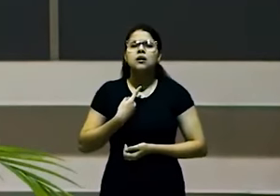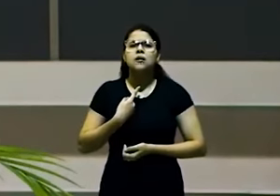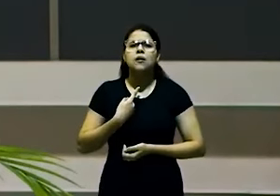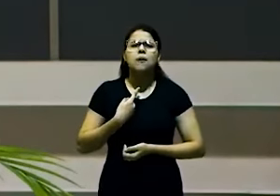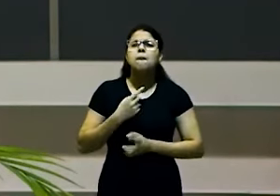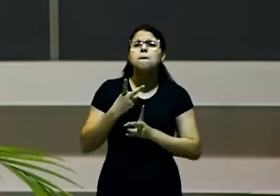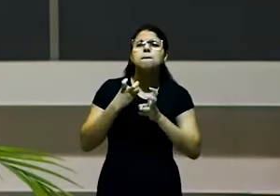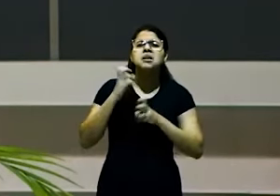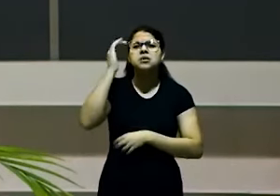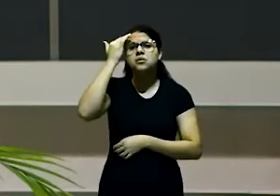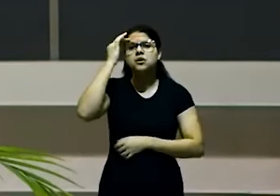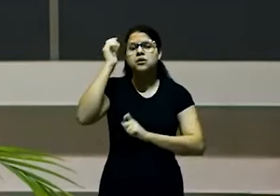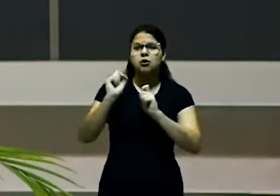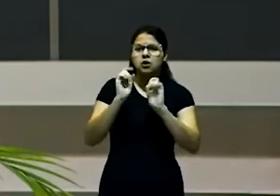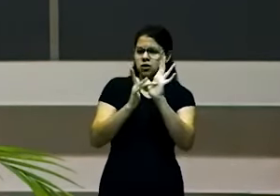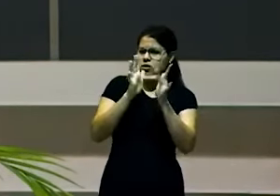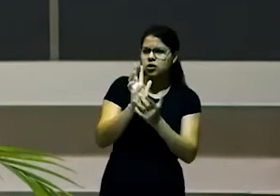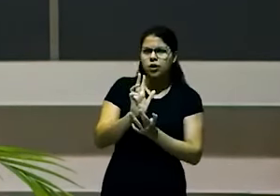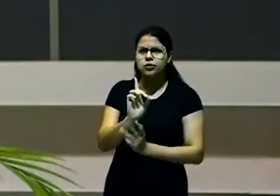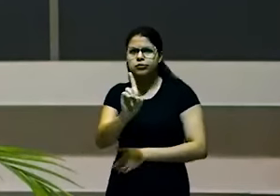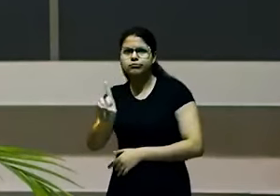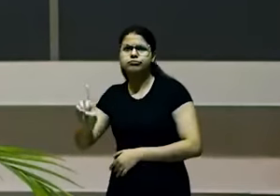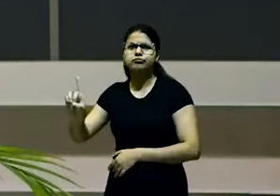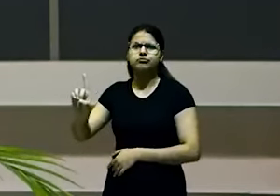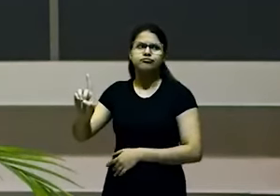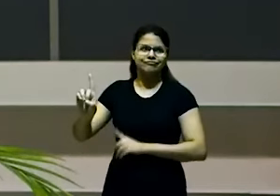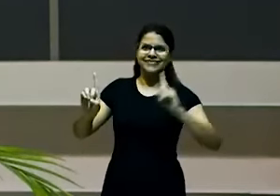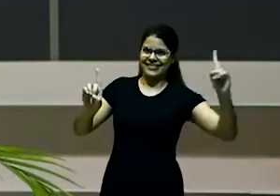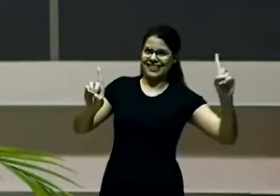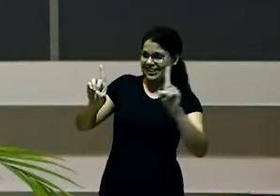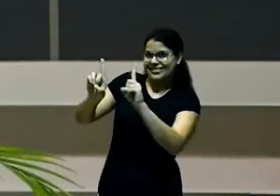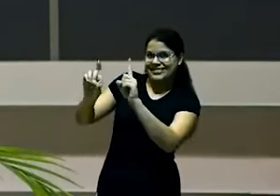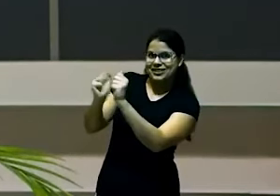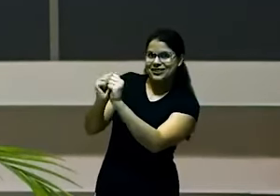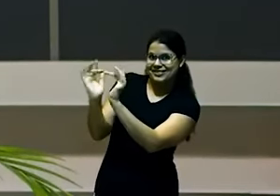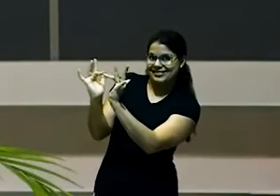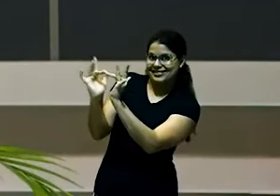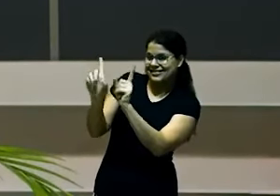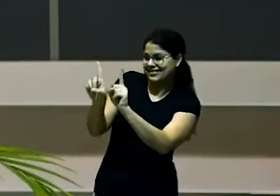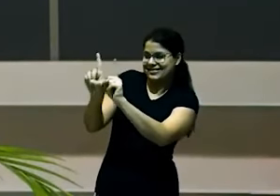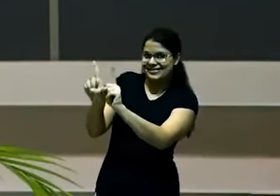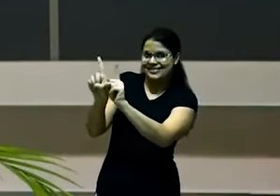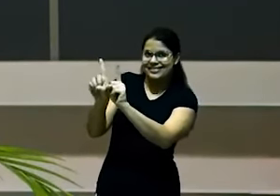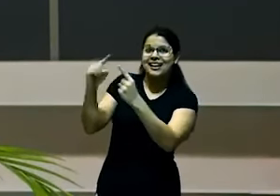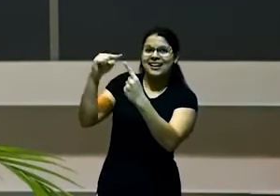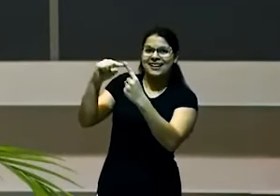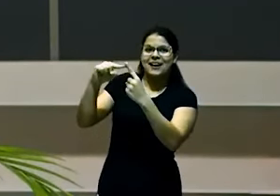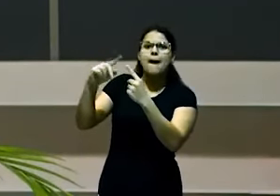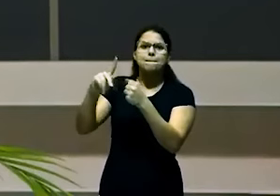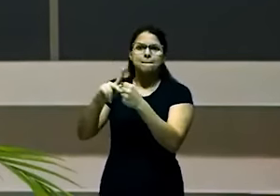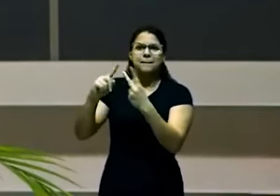lugares Aonde Jesus estava sempre estava Pedro Tiago E